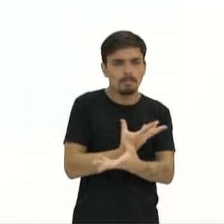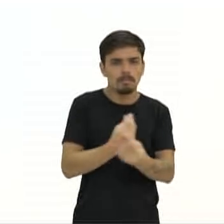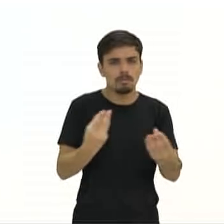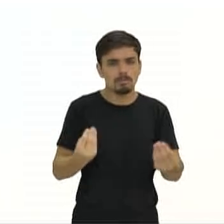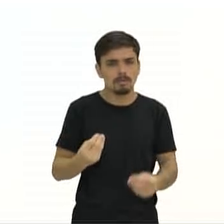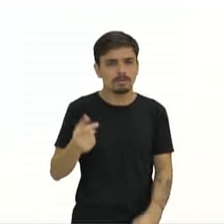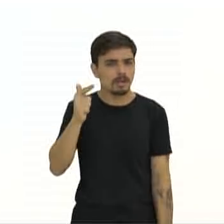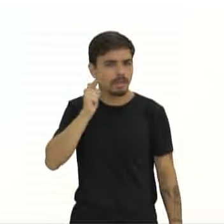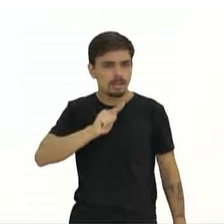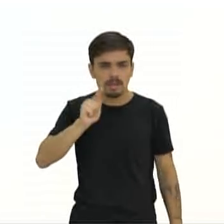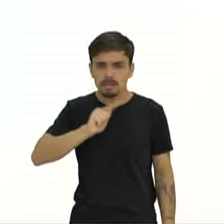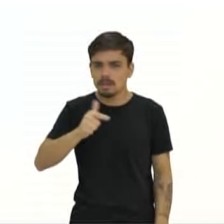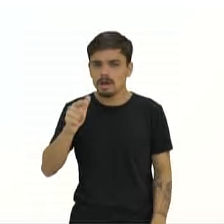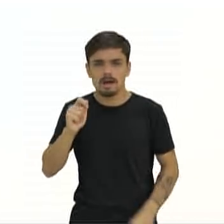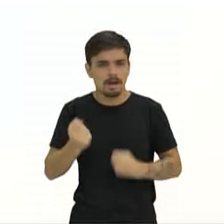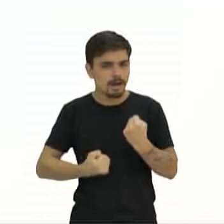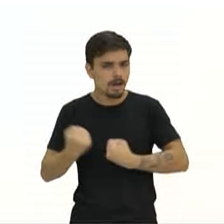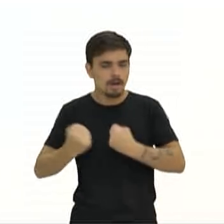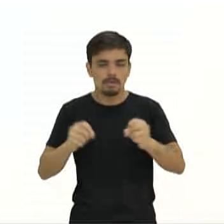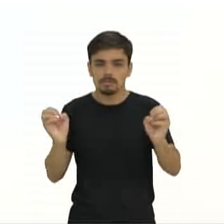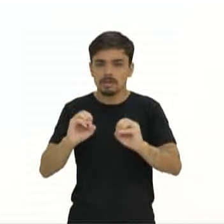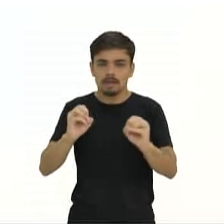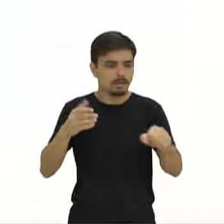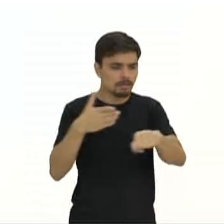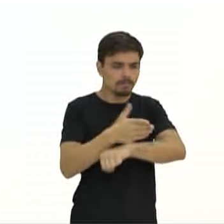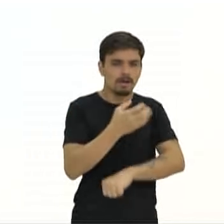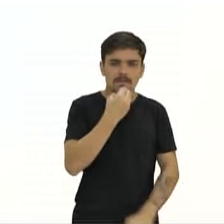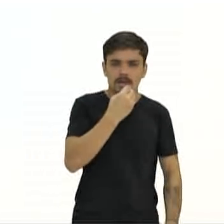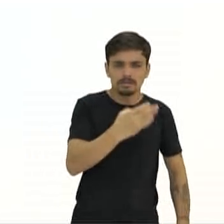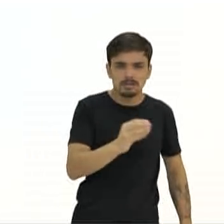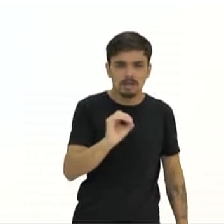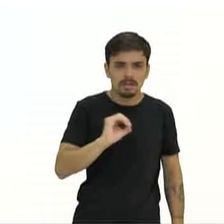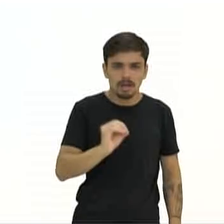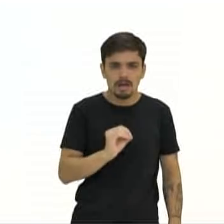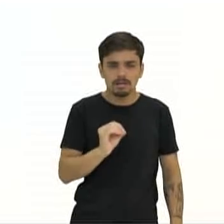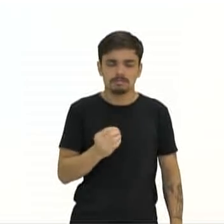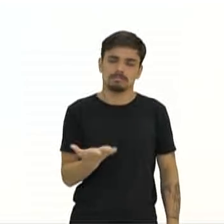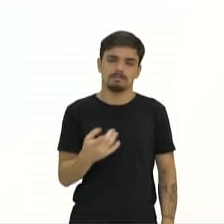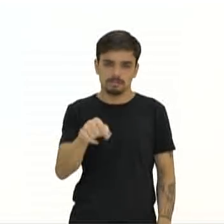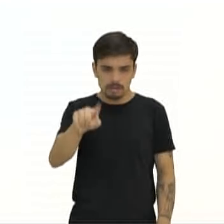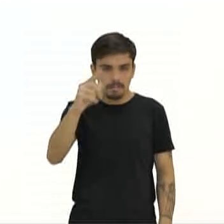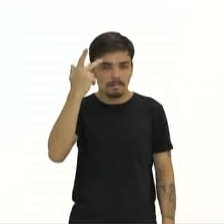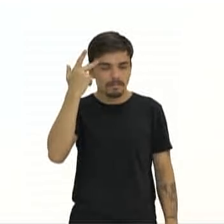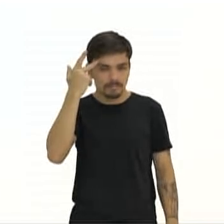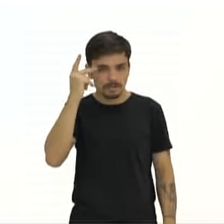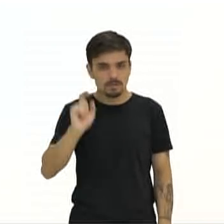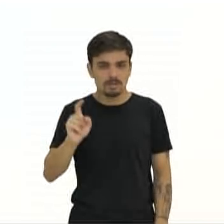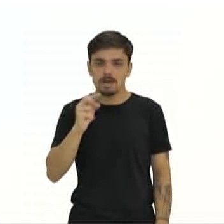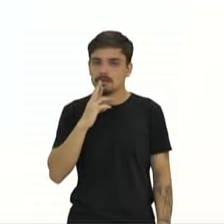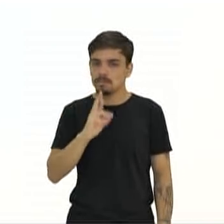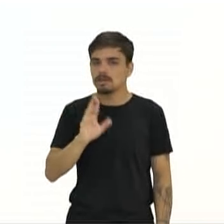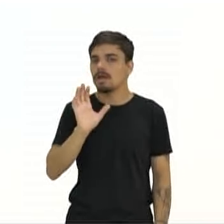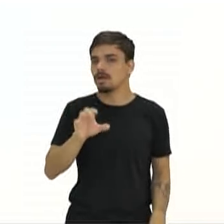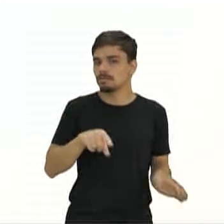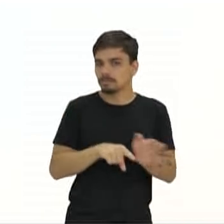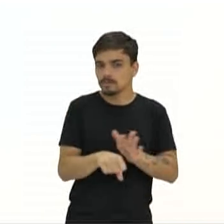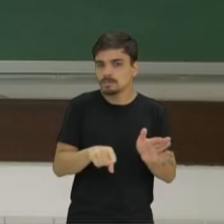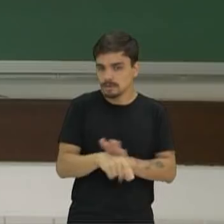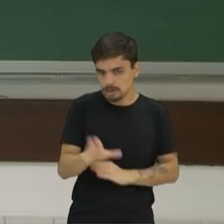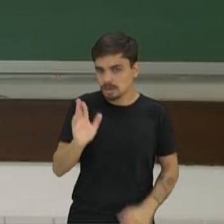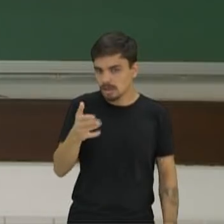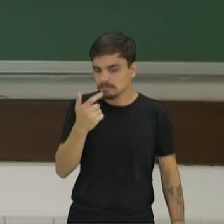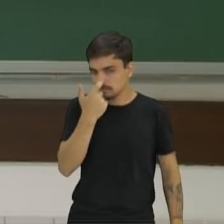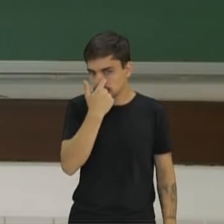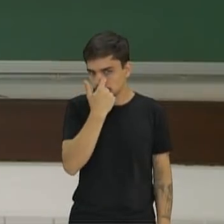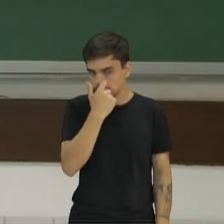carro? Nunca esteve naquele resort? Então, será que você é uma das pessoas que já respondeu a essas perguntas?